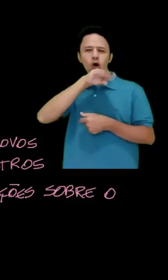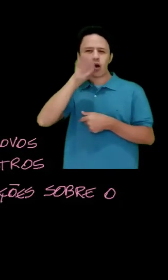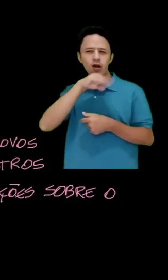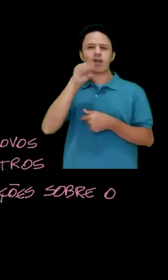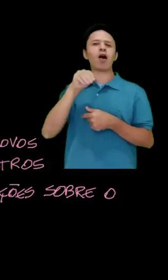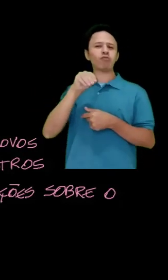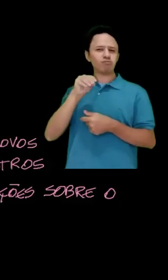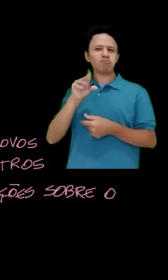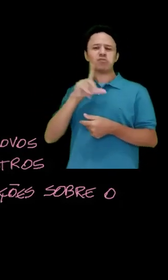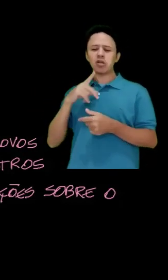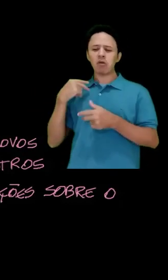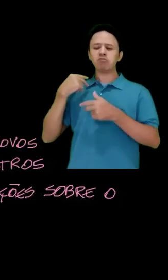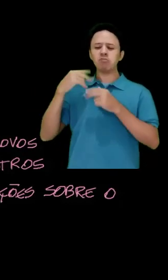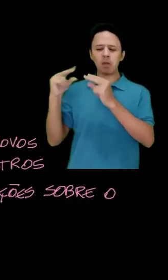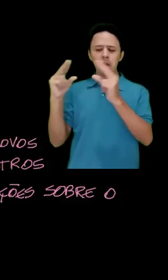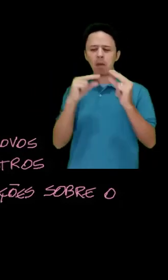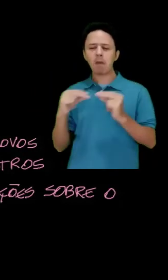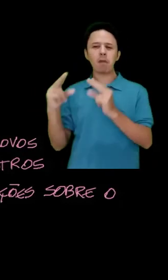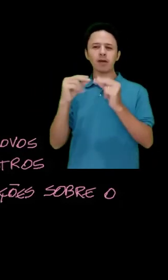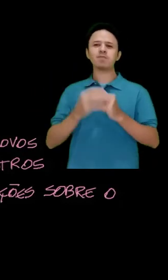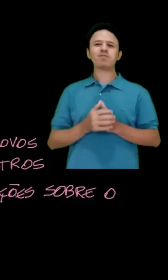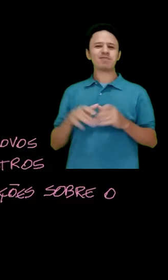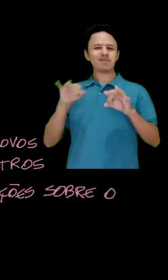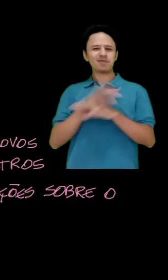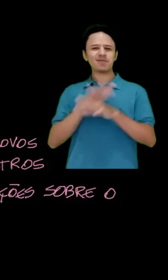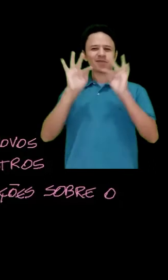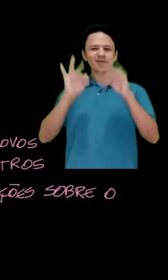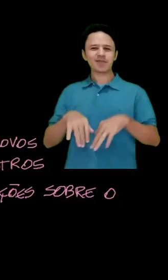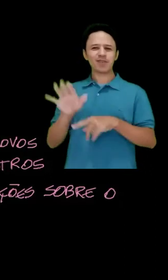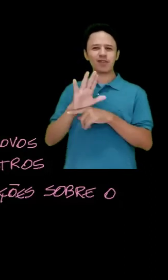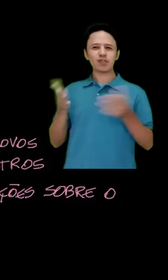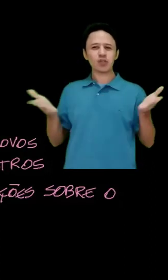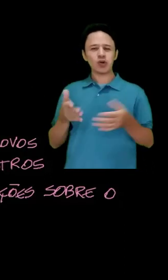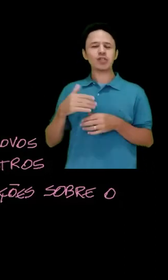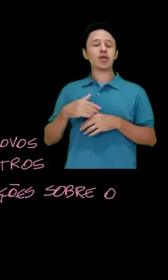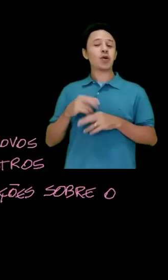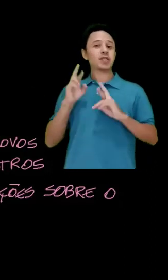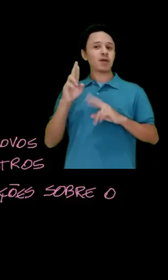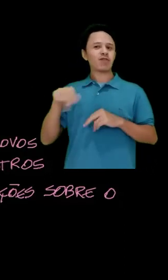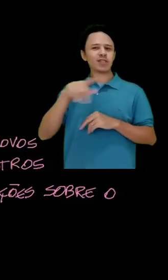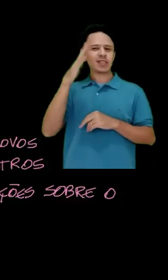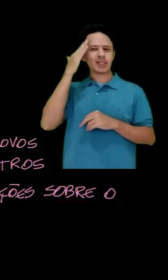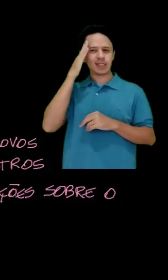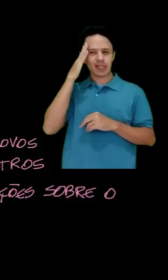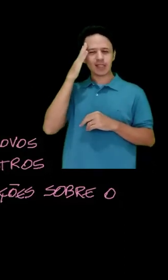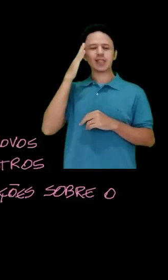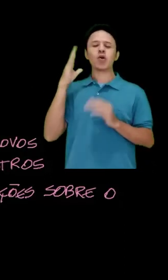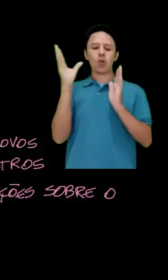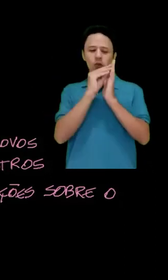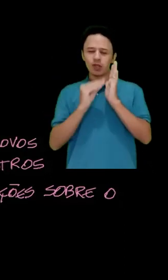mais presente entre as pessoas. Bom, o vídeo de hoje vai ficando por aqui. Espero que você tenha compreendido o conteúdo da